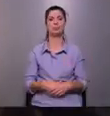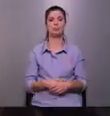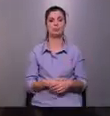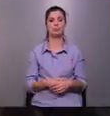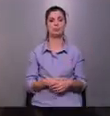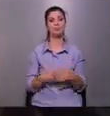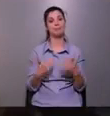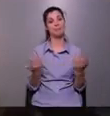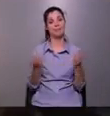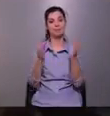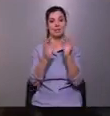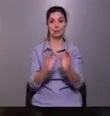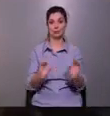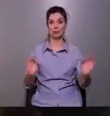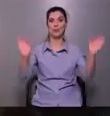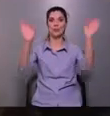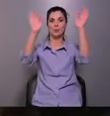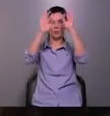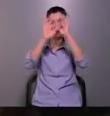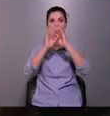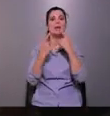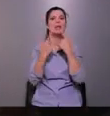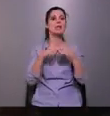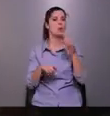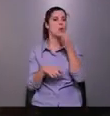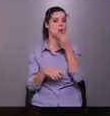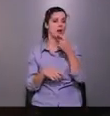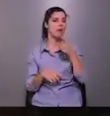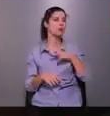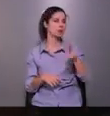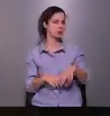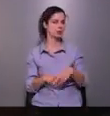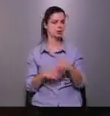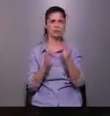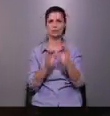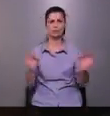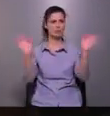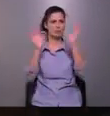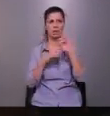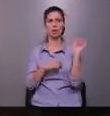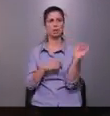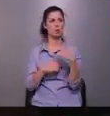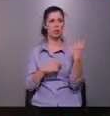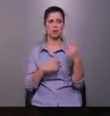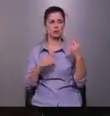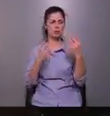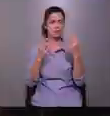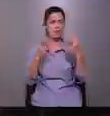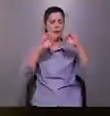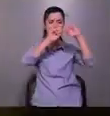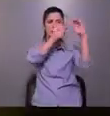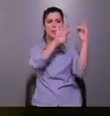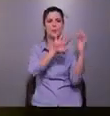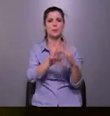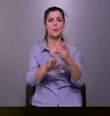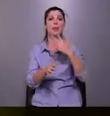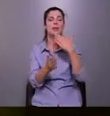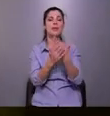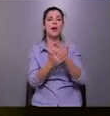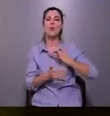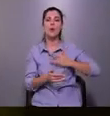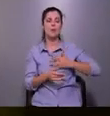O Espírito Santo inspira a todos, ilumina o nosso olhar e derrama o amor no nosso